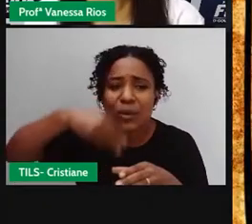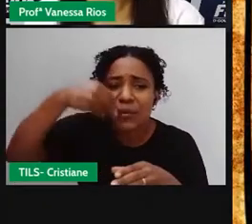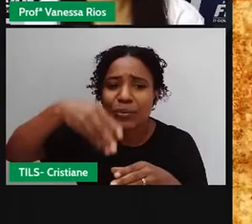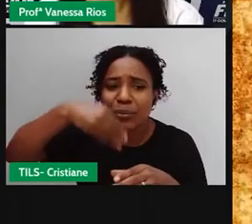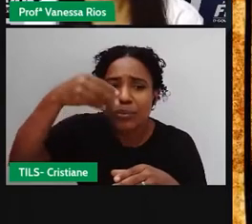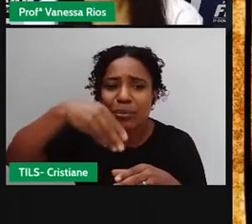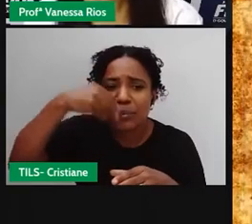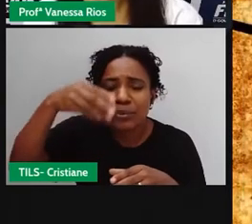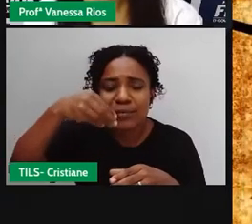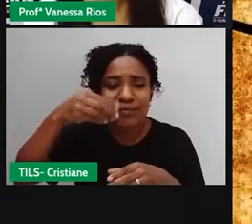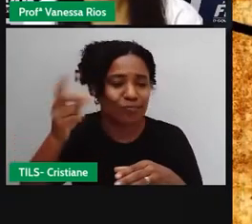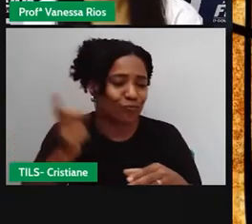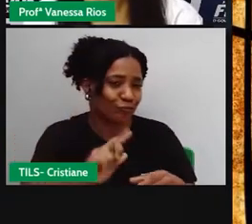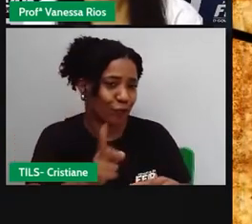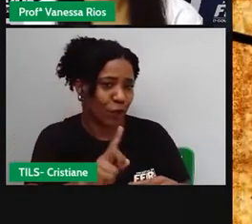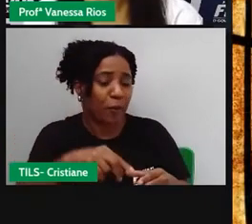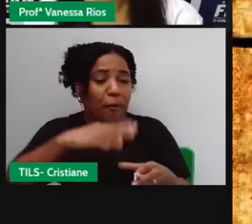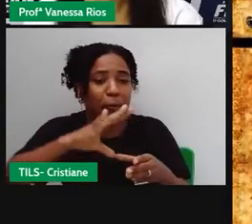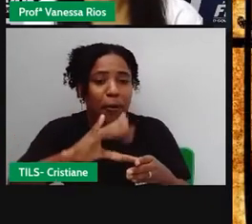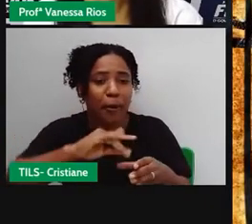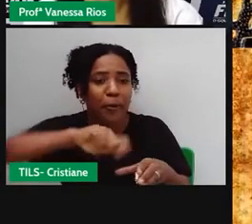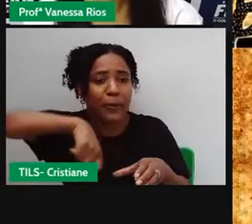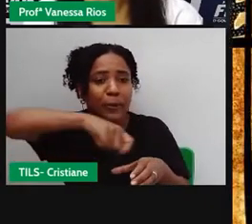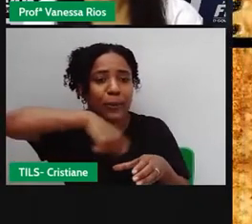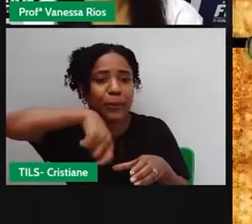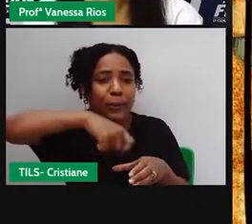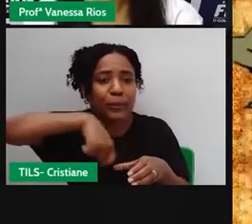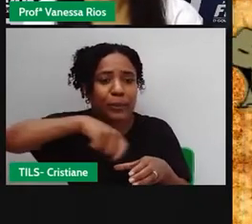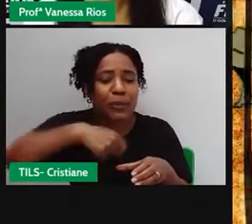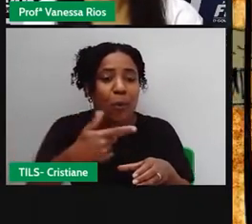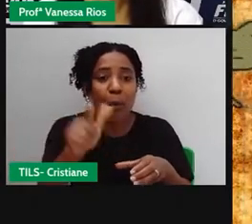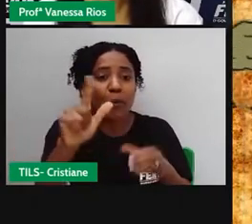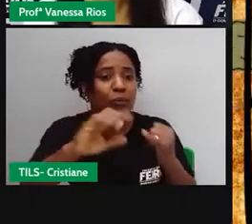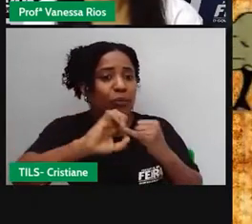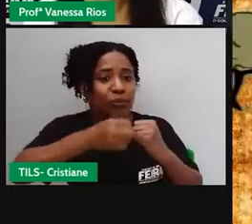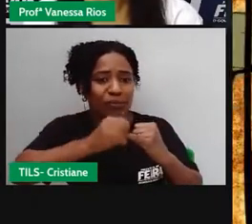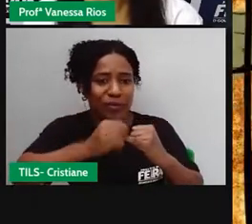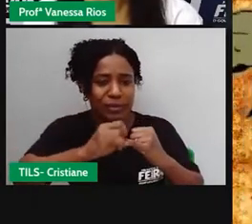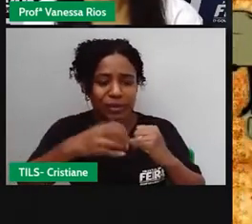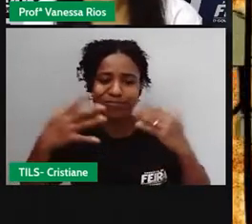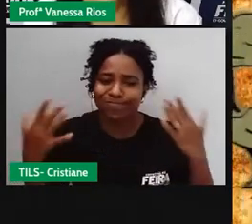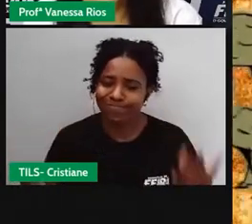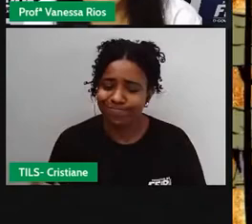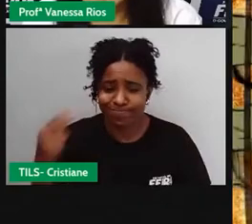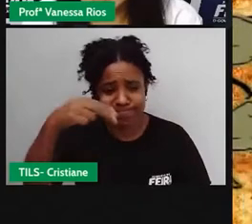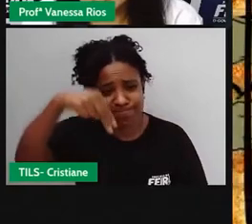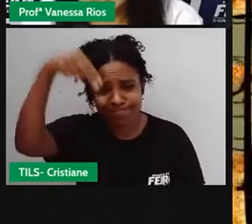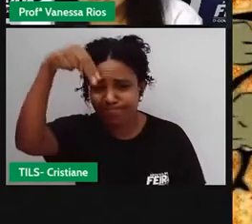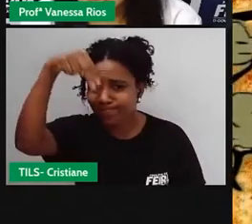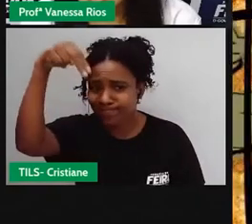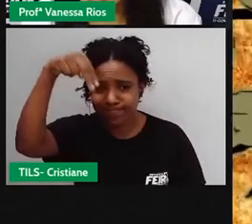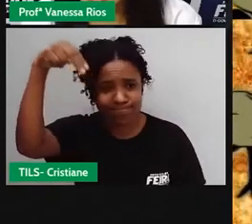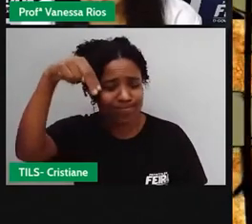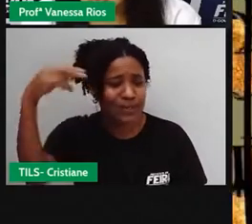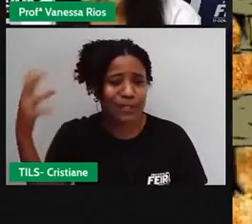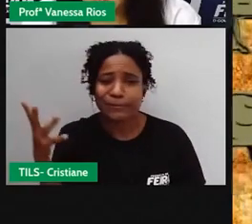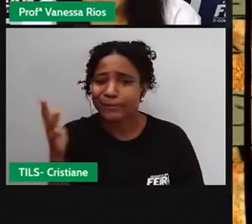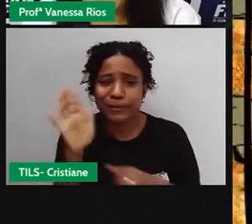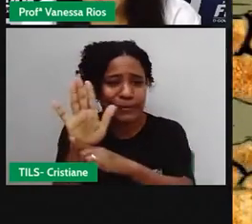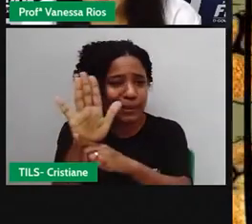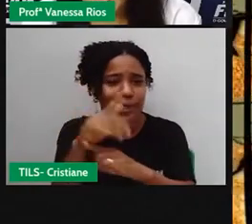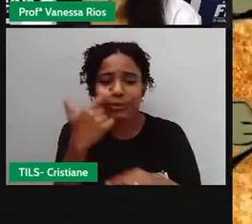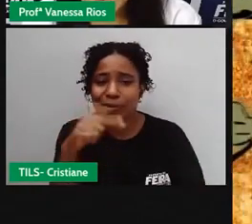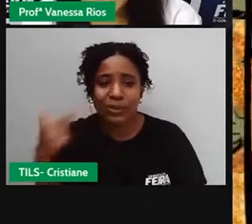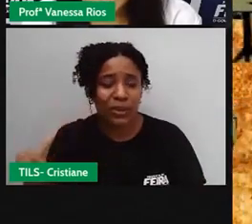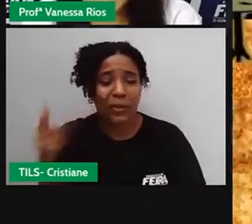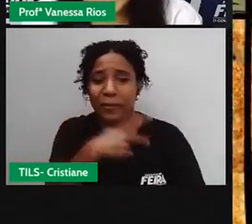trigo junto com o feijão. Não tinha esse que salvasse o Nordeste daquela situação. De advogado, vereador, governador,